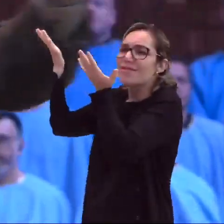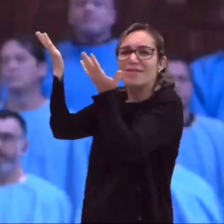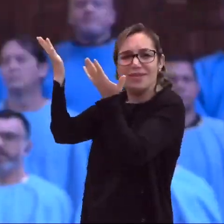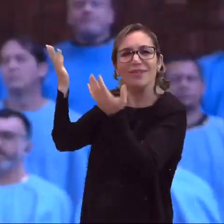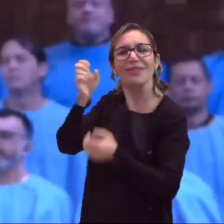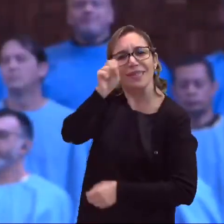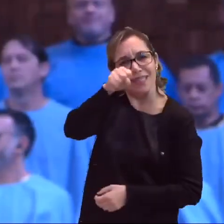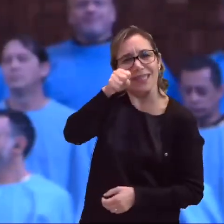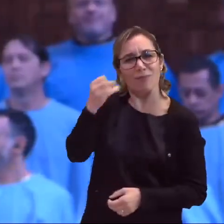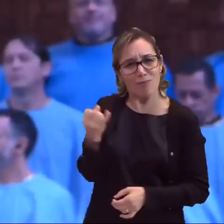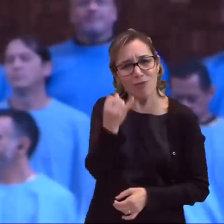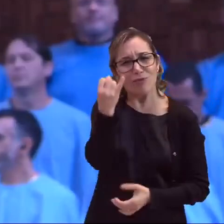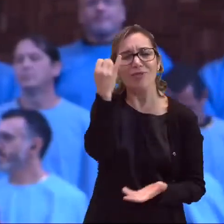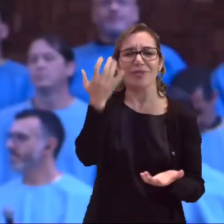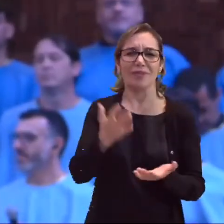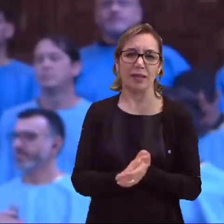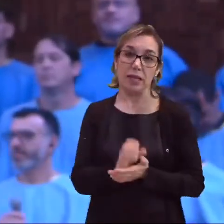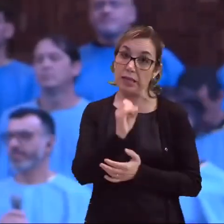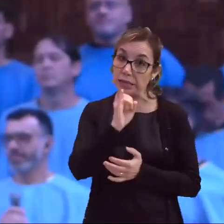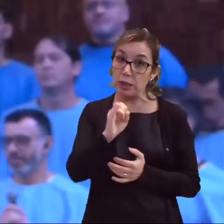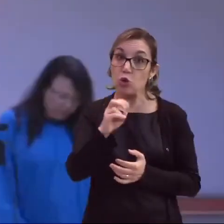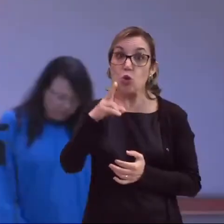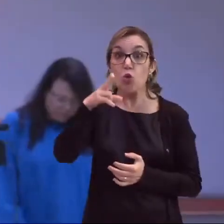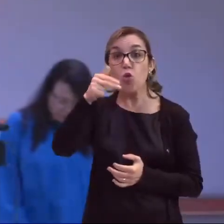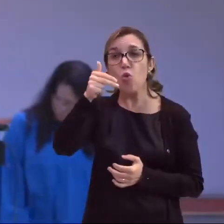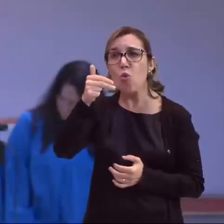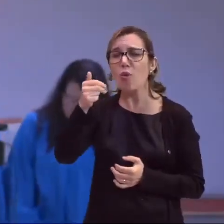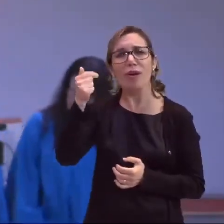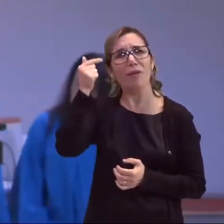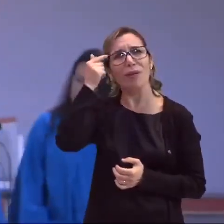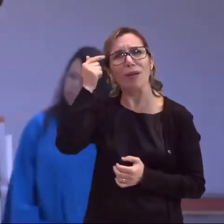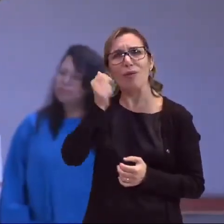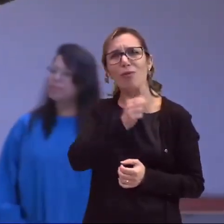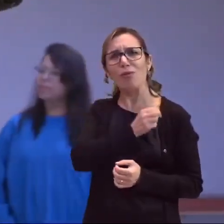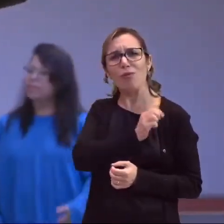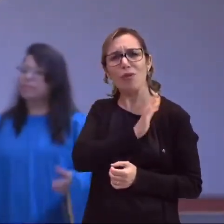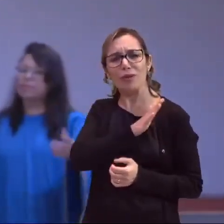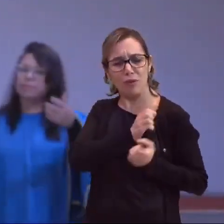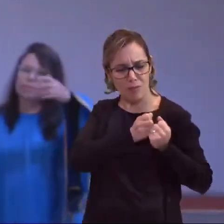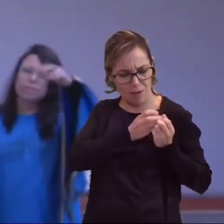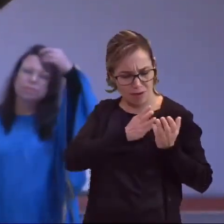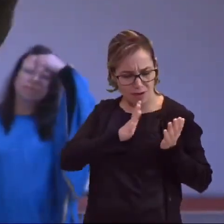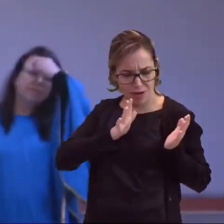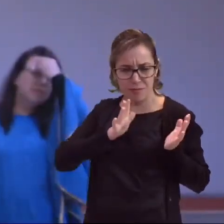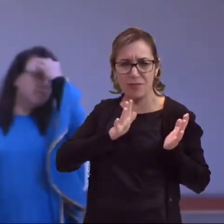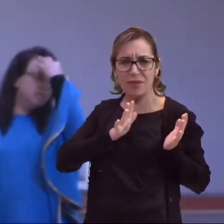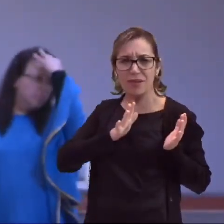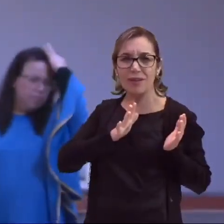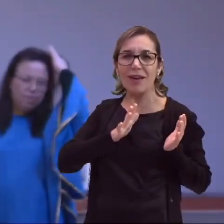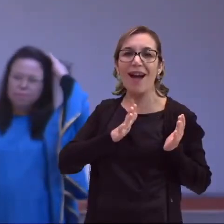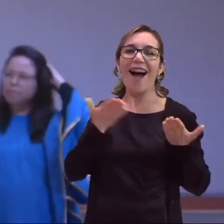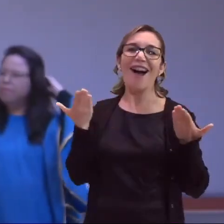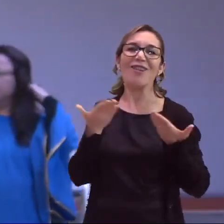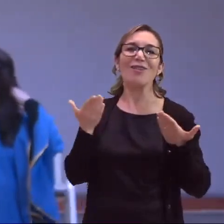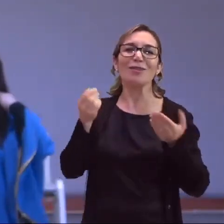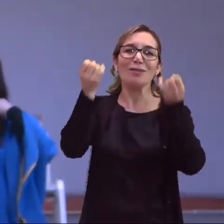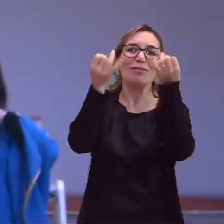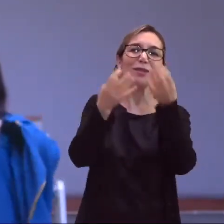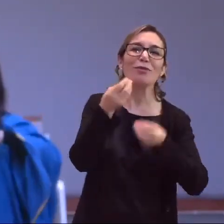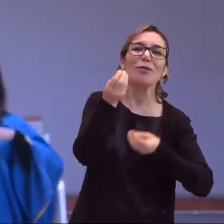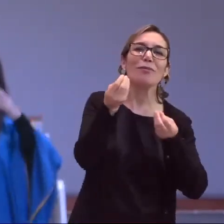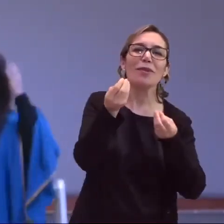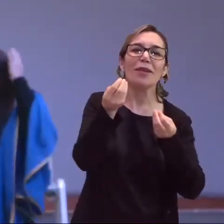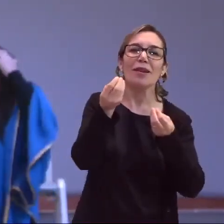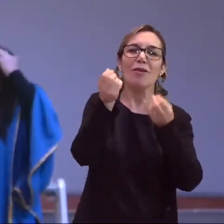e se você nunca fez isso eu vou desafiar você fazer uma declaração de amor para Jesus